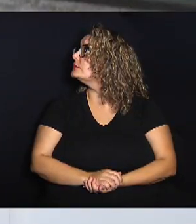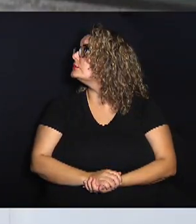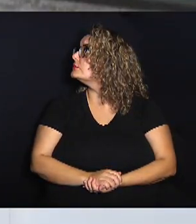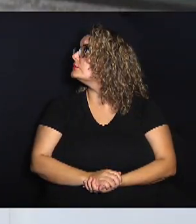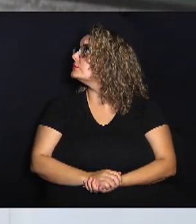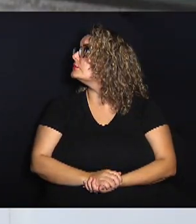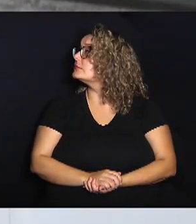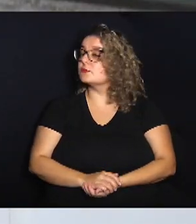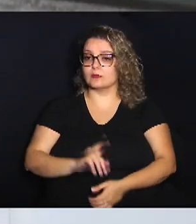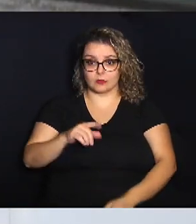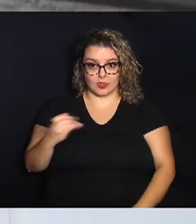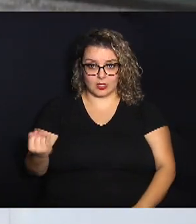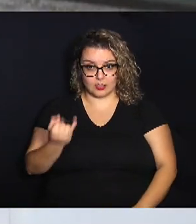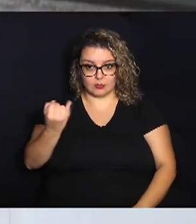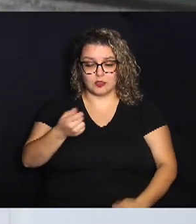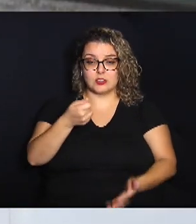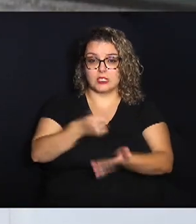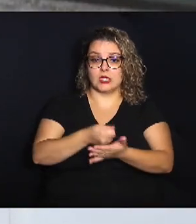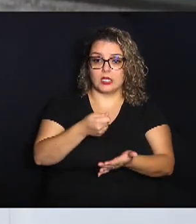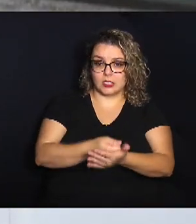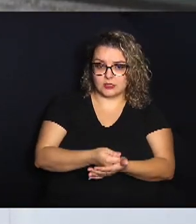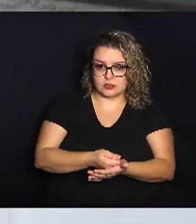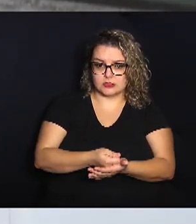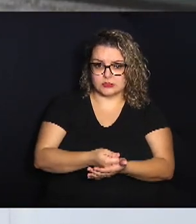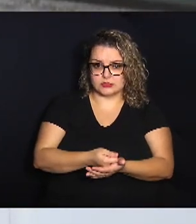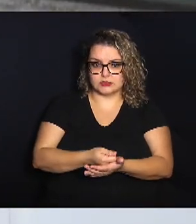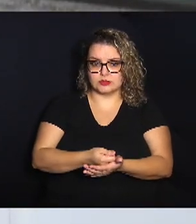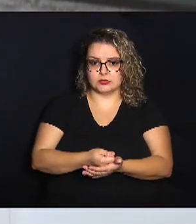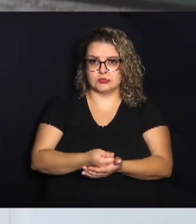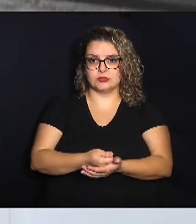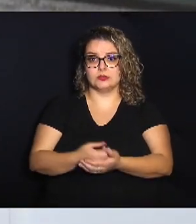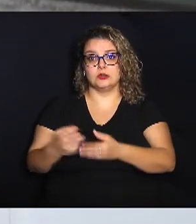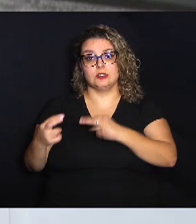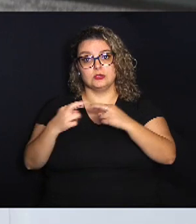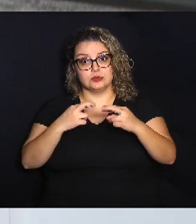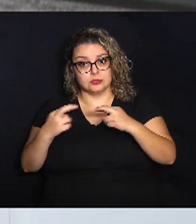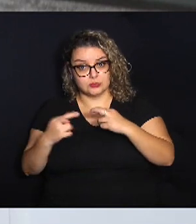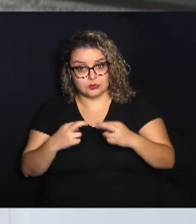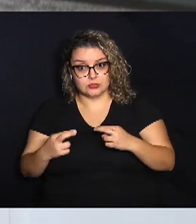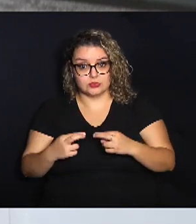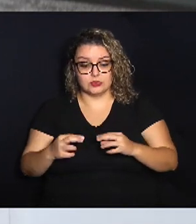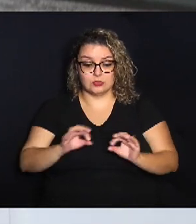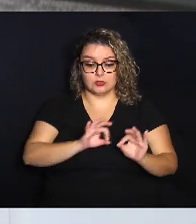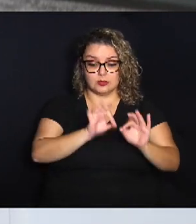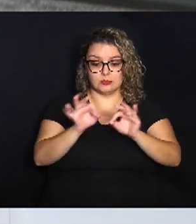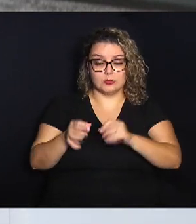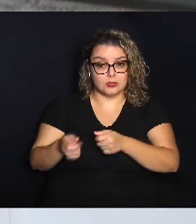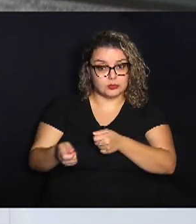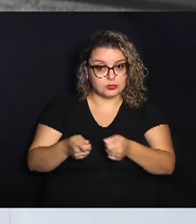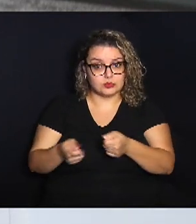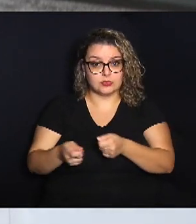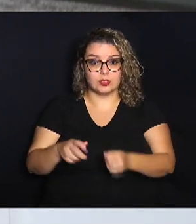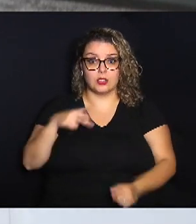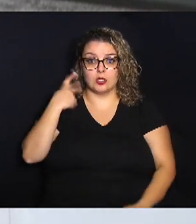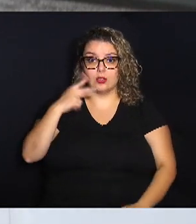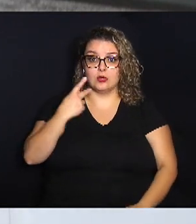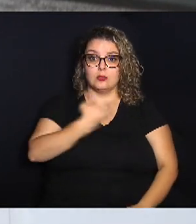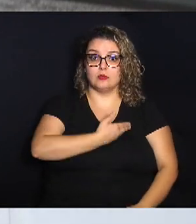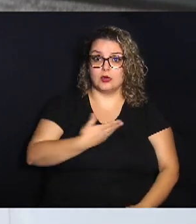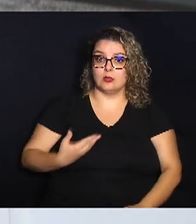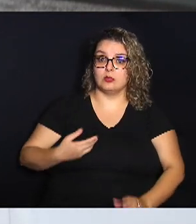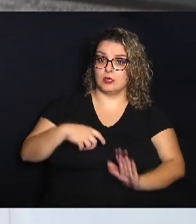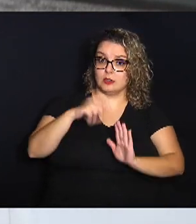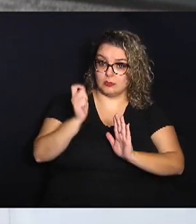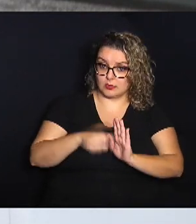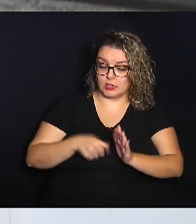É importante porque ele garante que, através da fiscalização, do monitoramento e do controle, que políticas públicas efetivas